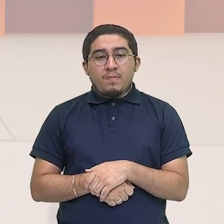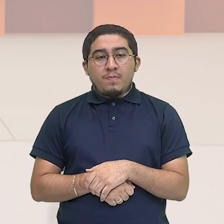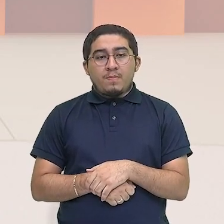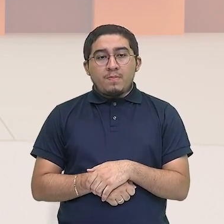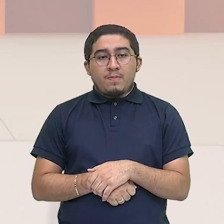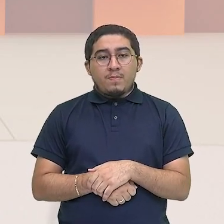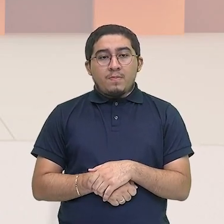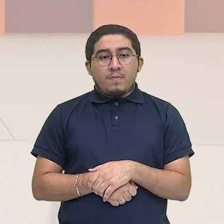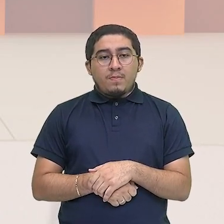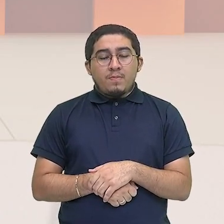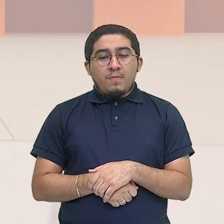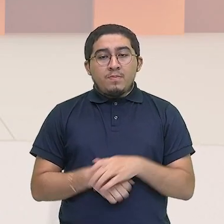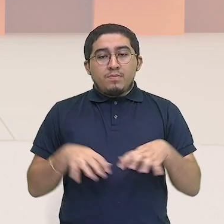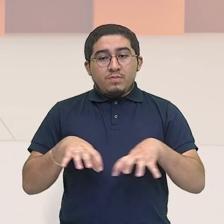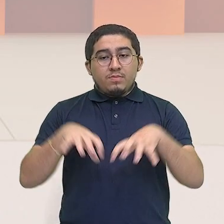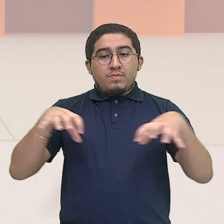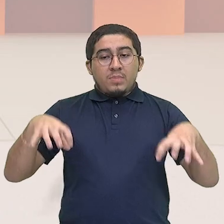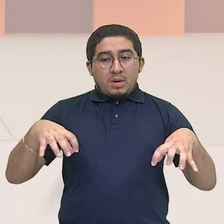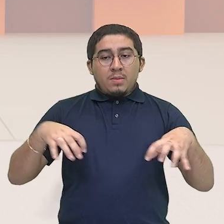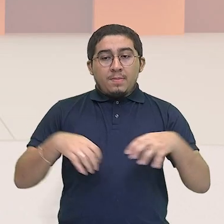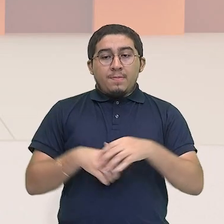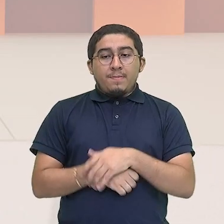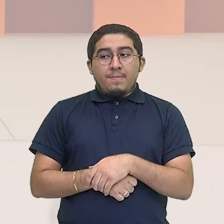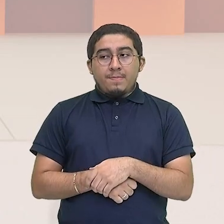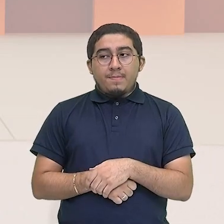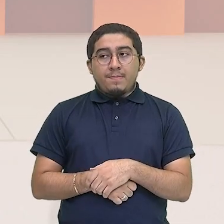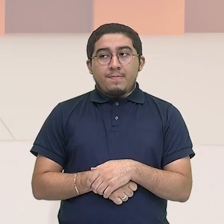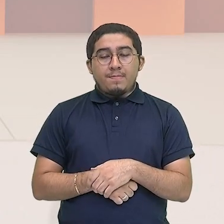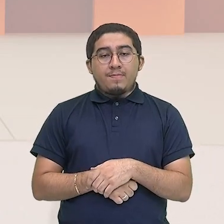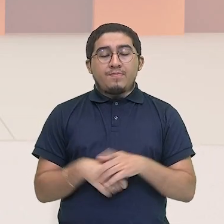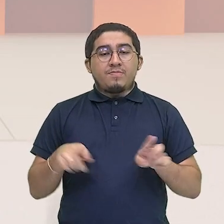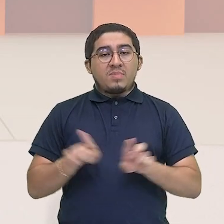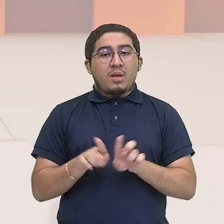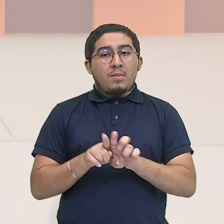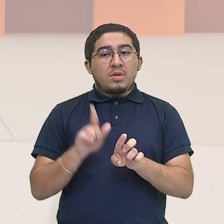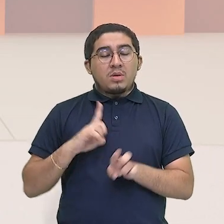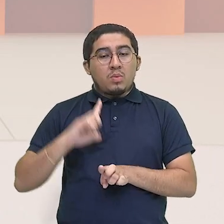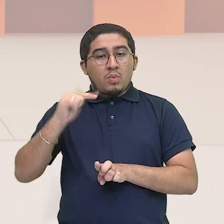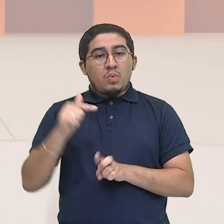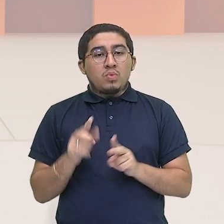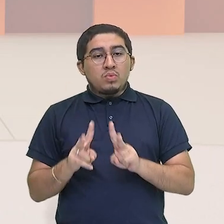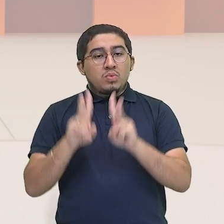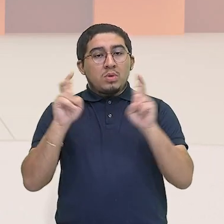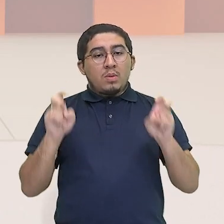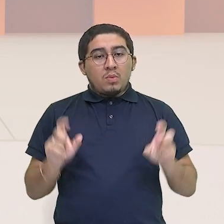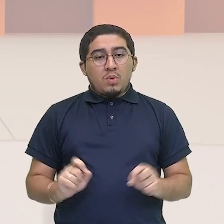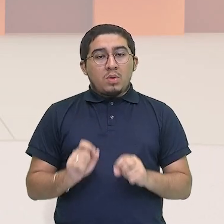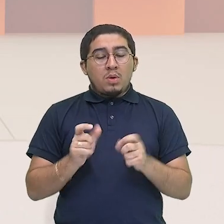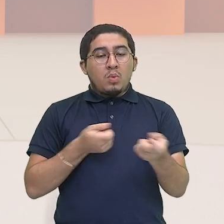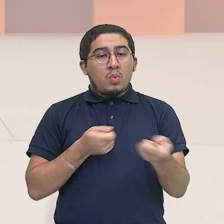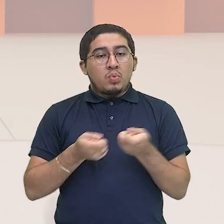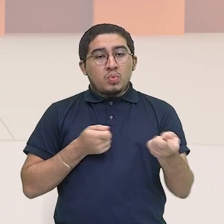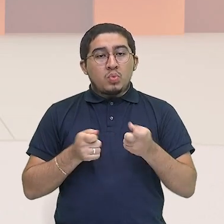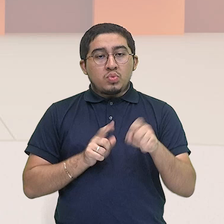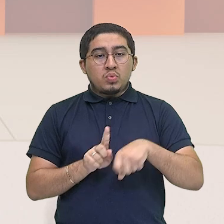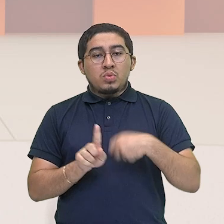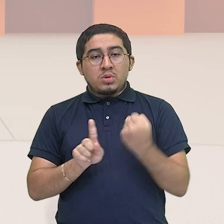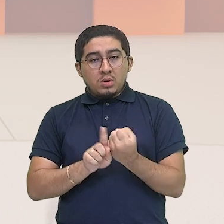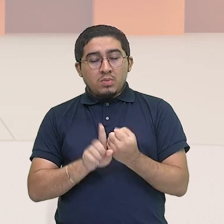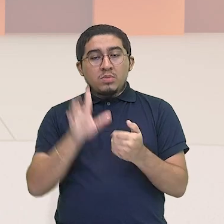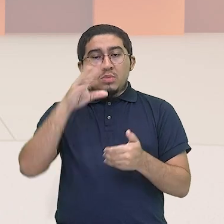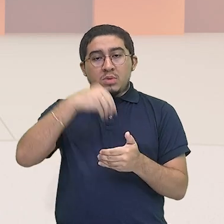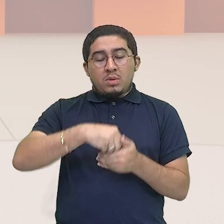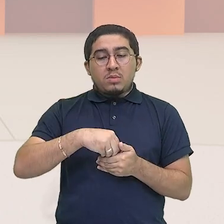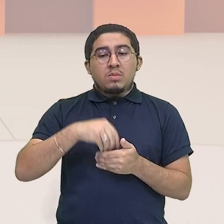as pessoas estão mais distantes. E aí nós vamos ver uma outra questão, que são o controle social. Dentro da